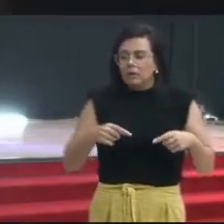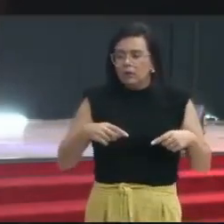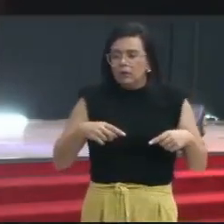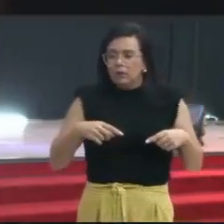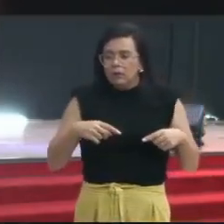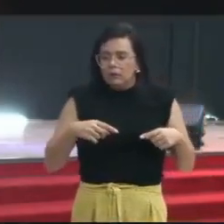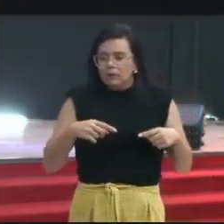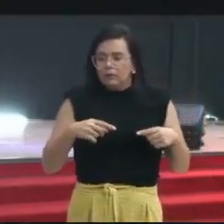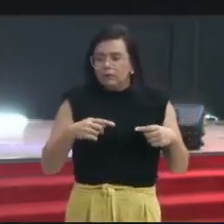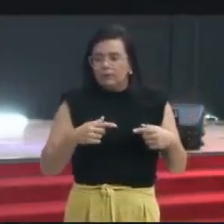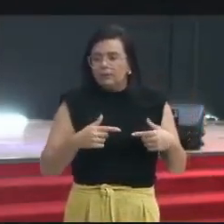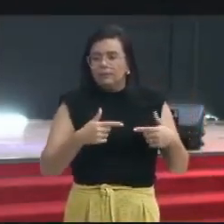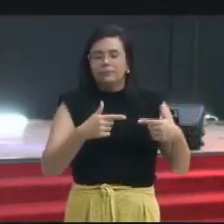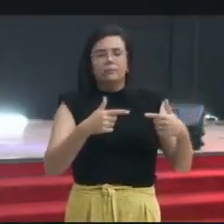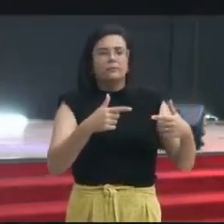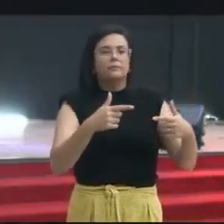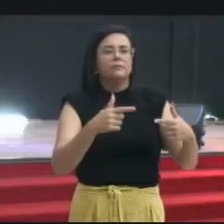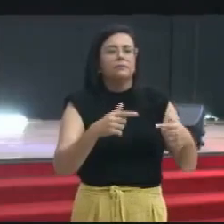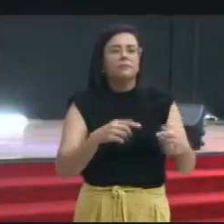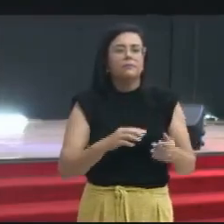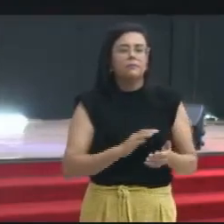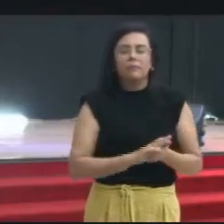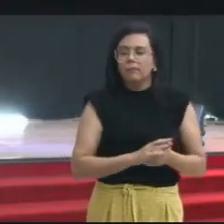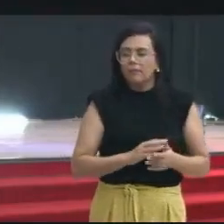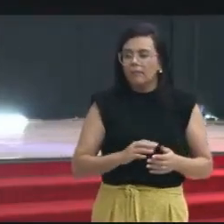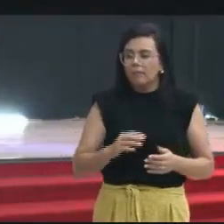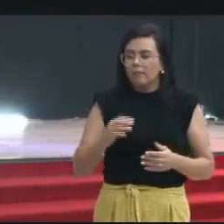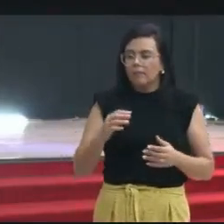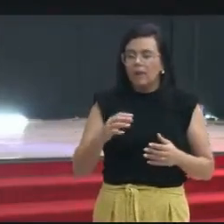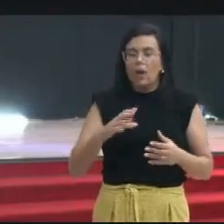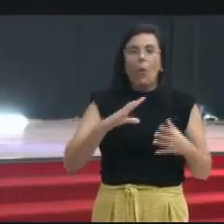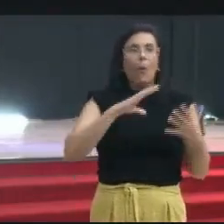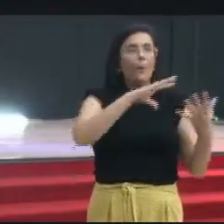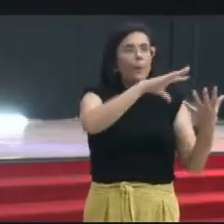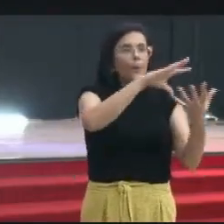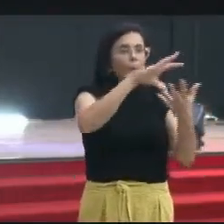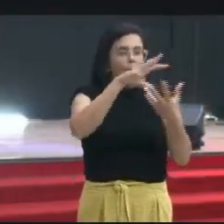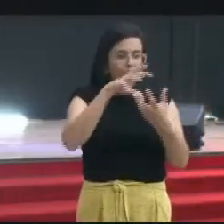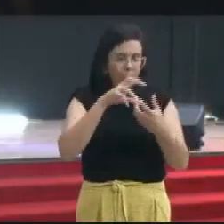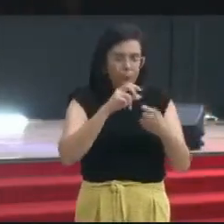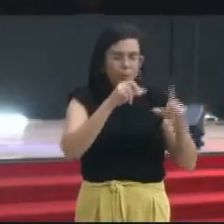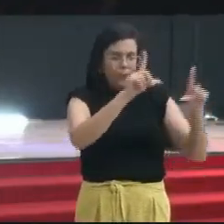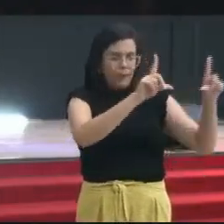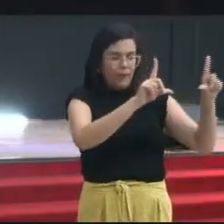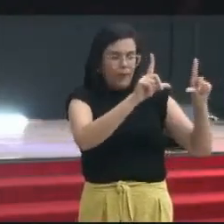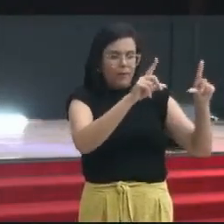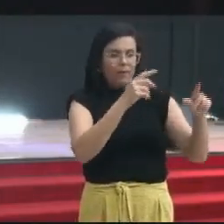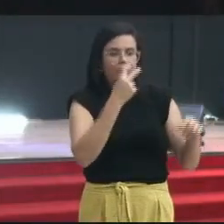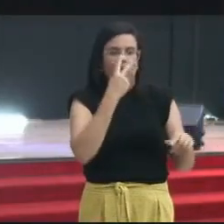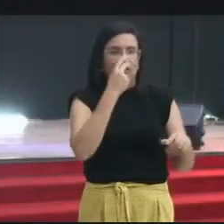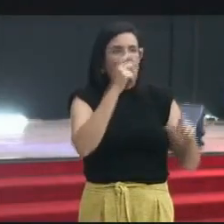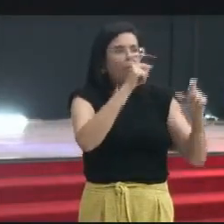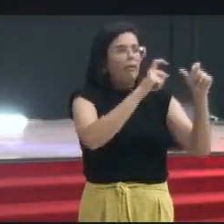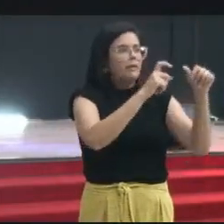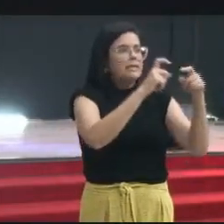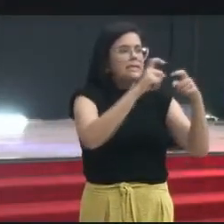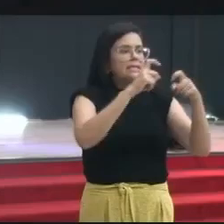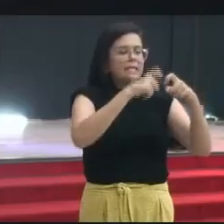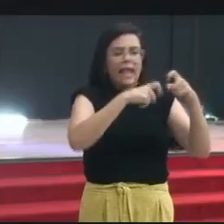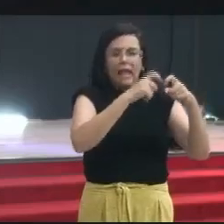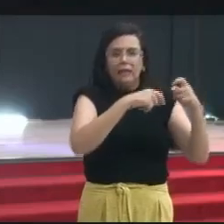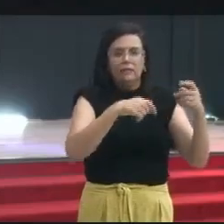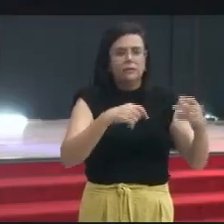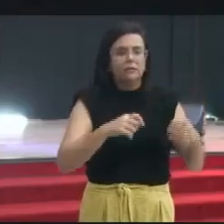1.600.000 pessoas com cenas de sexo explícito no palco. E as pessoas aplaudindo e a mídia falando